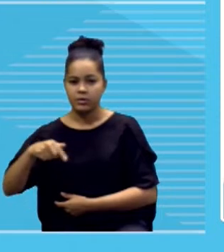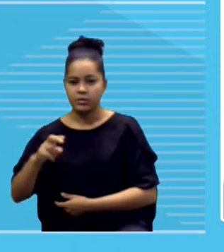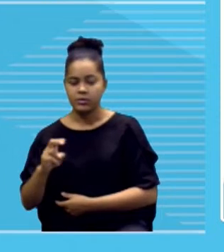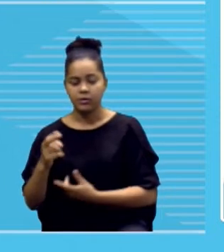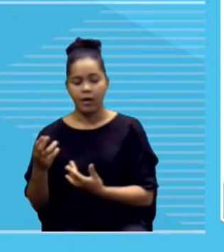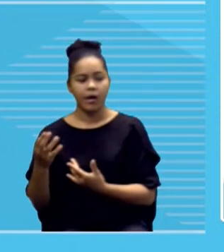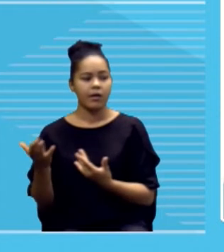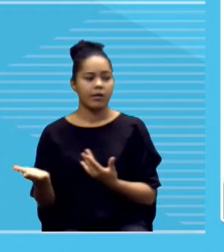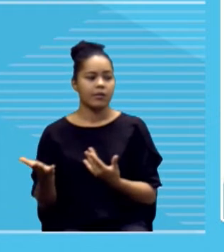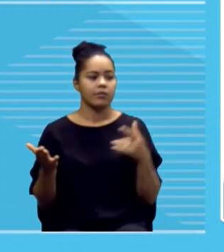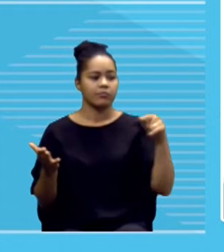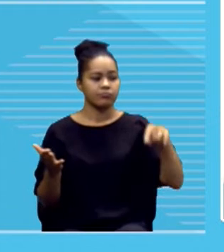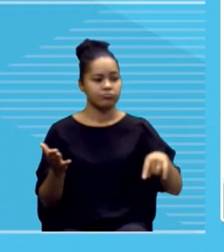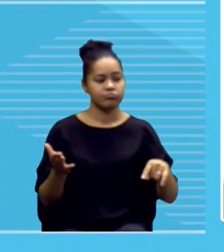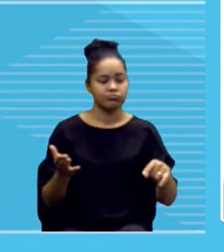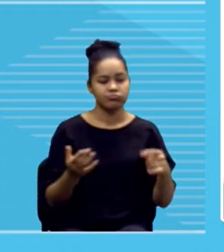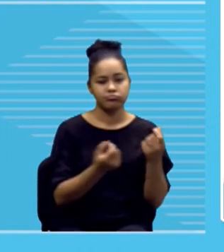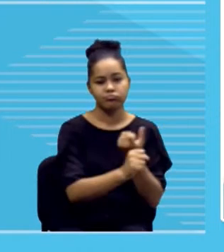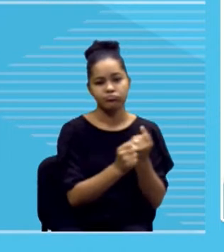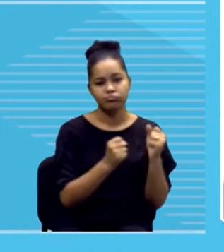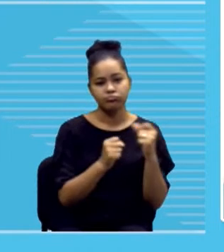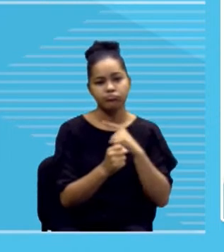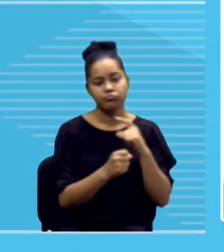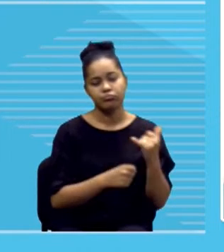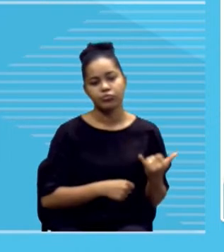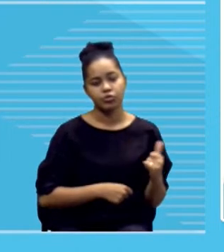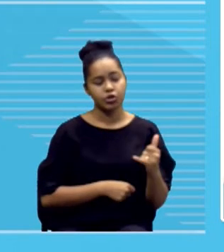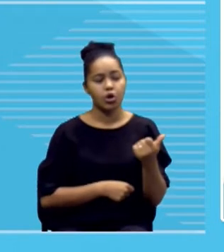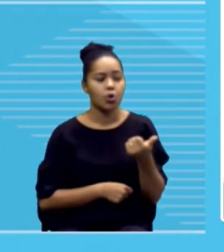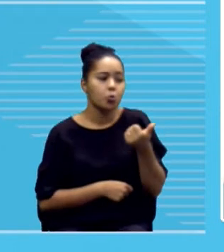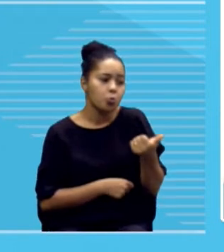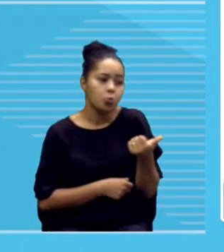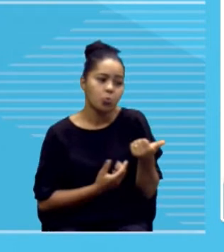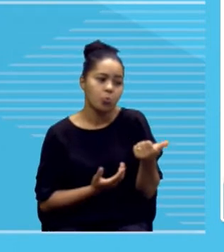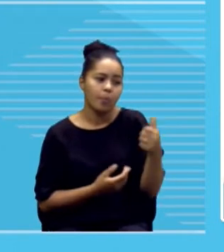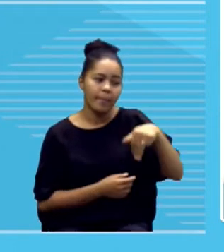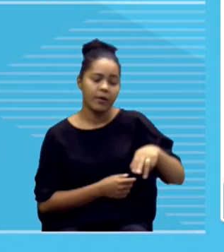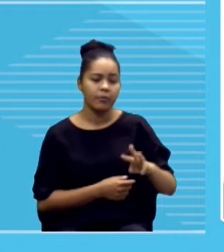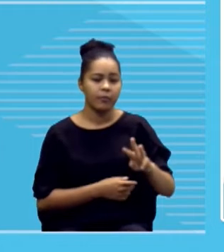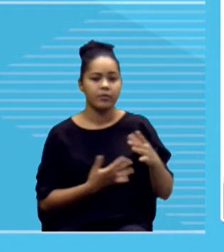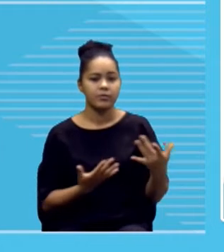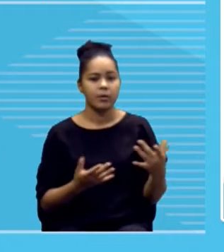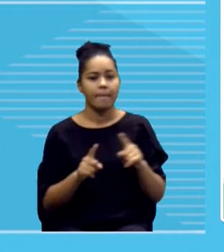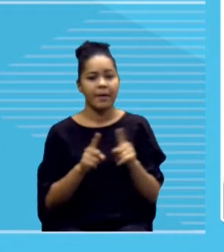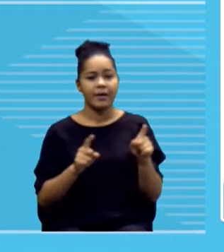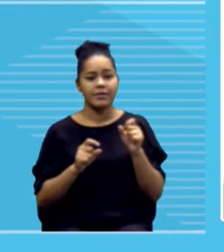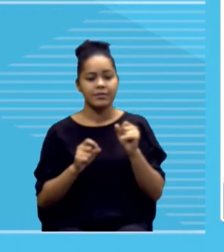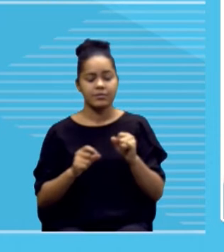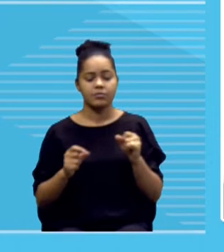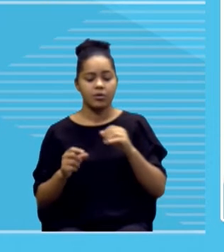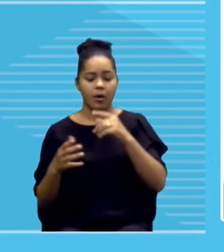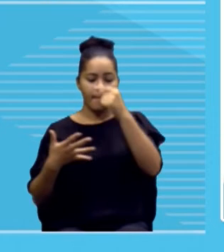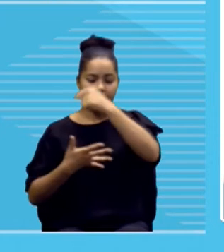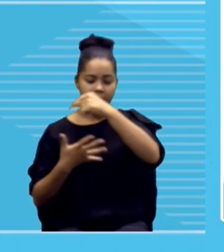quando somadas, dão um grande impacto no consumo de energia elétrica do Brasil. Bacana?